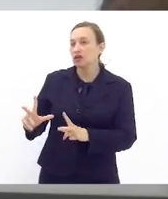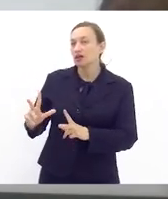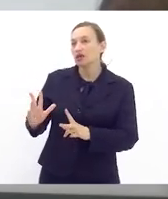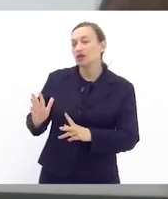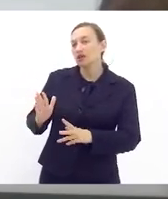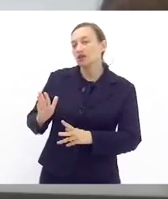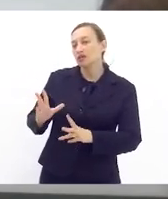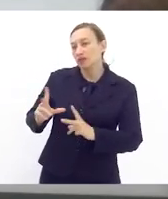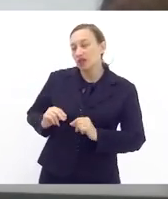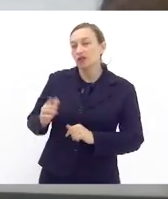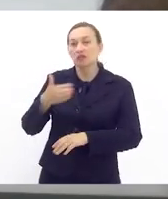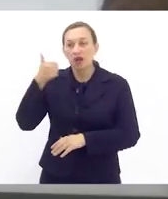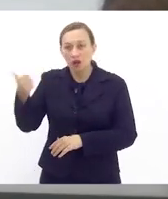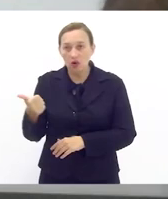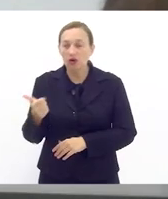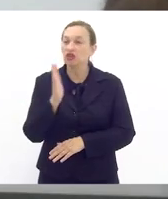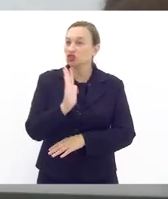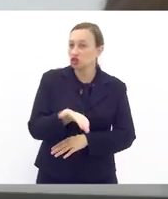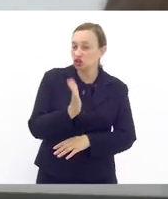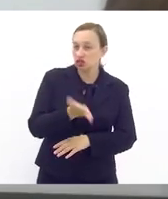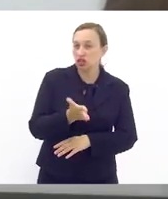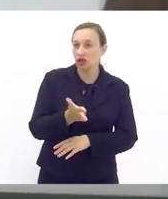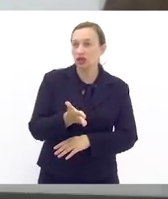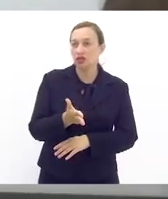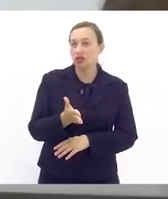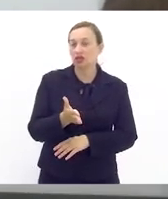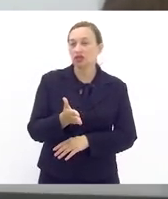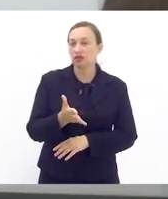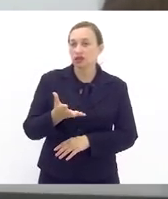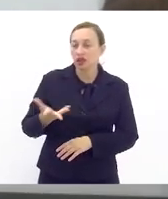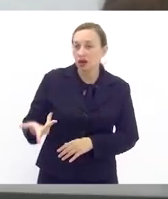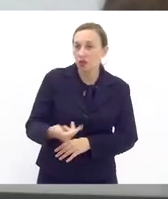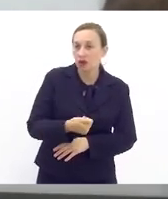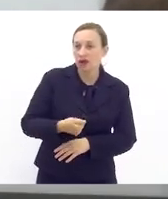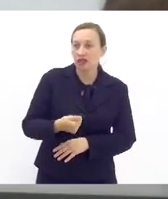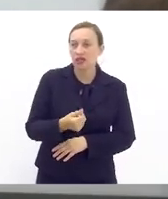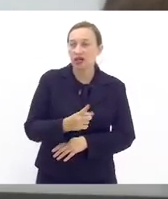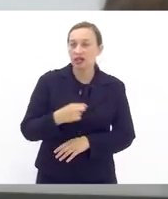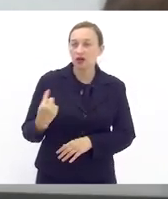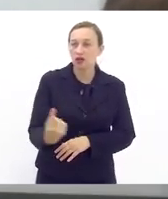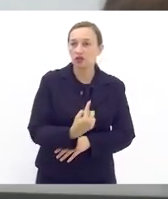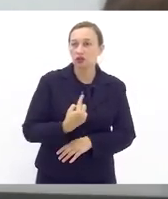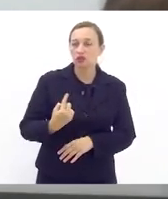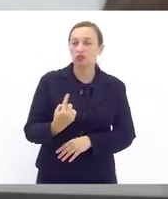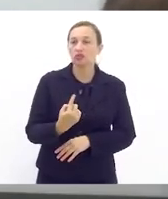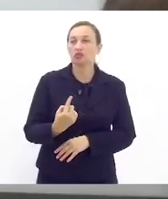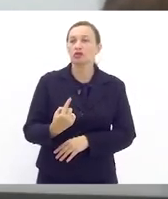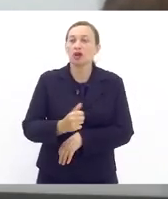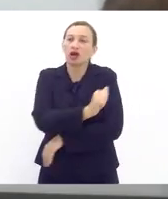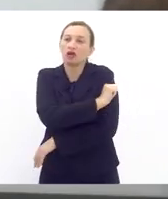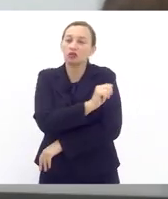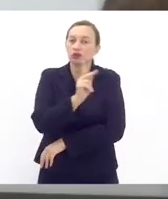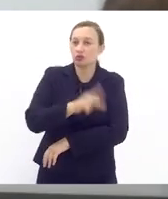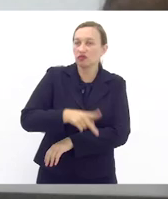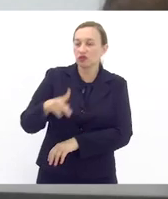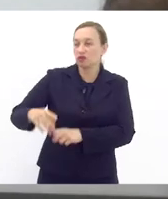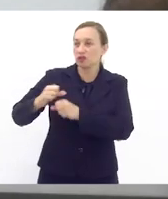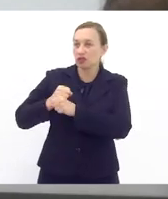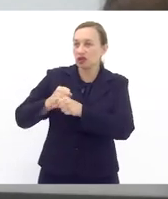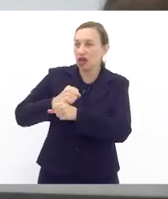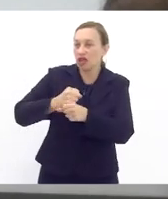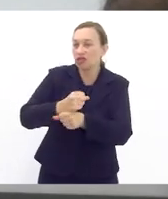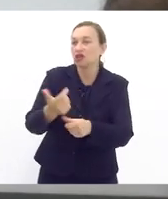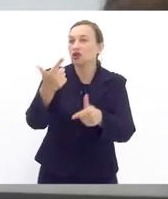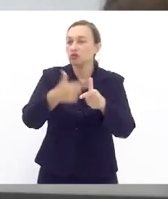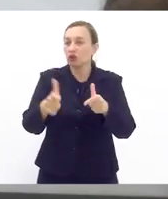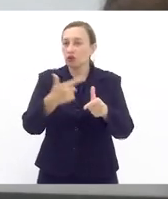e que já deveria ter dado essas condições aos nossos precisar bastante tempo é porque os problemas são